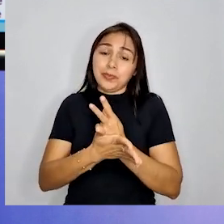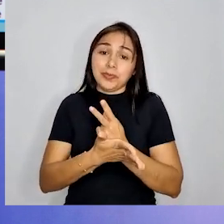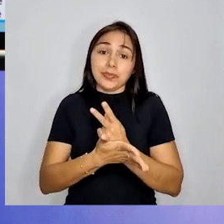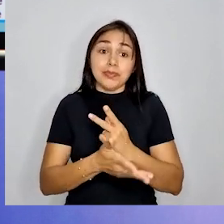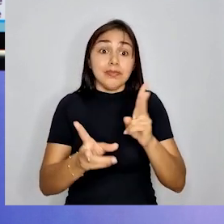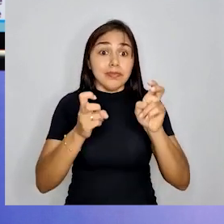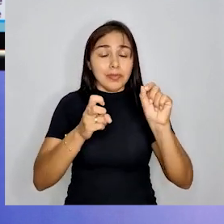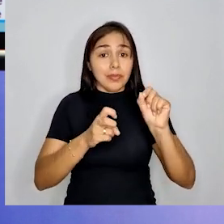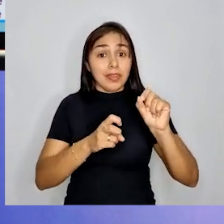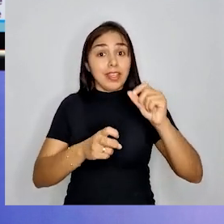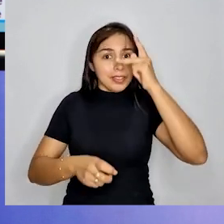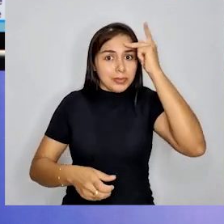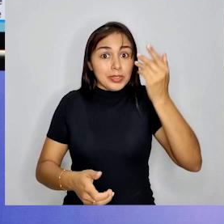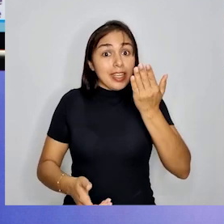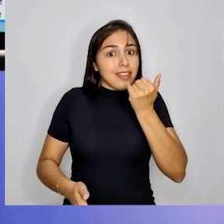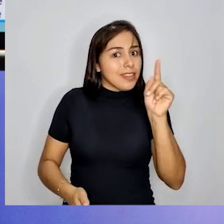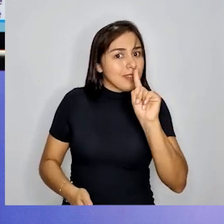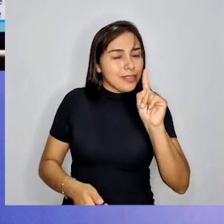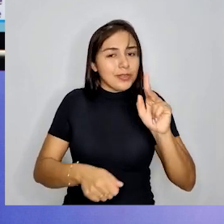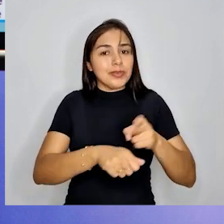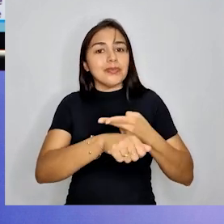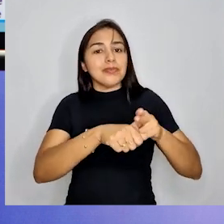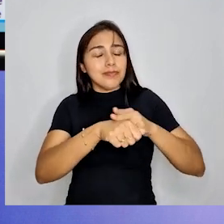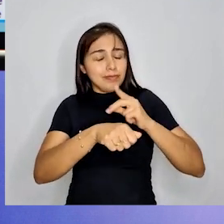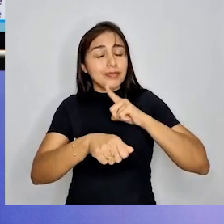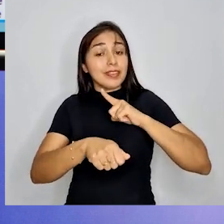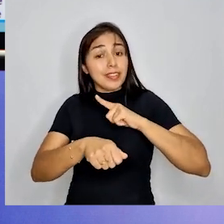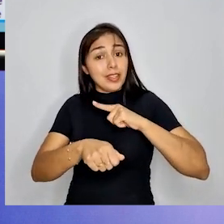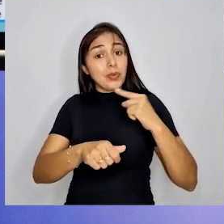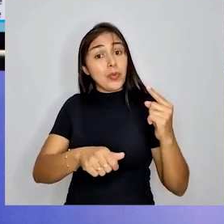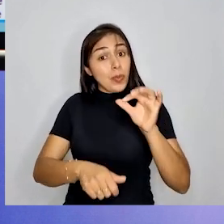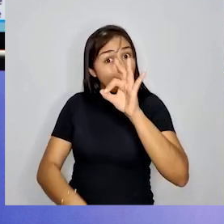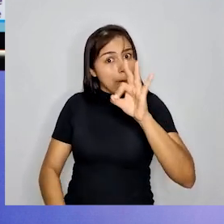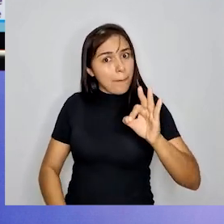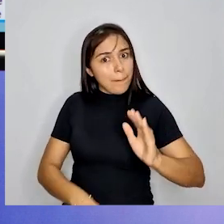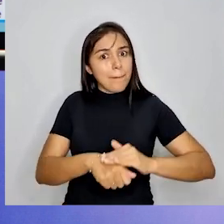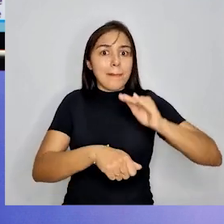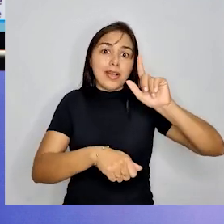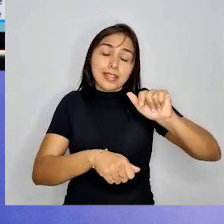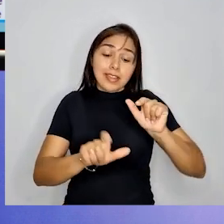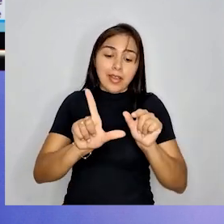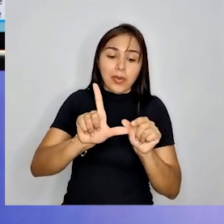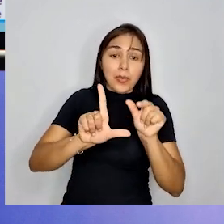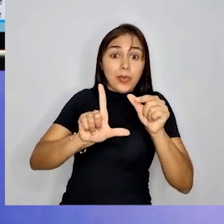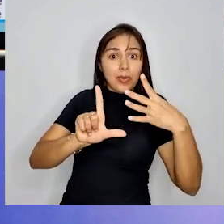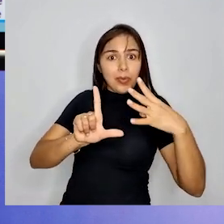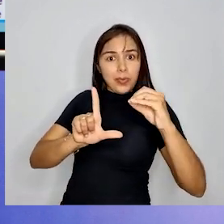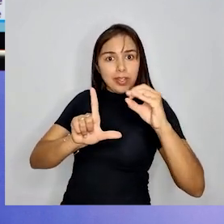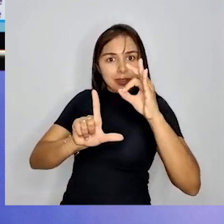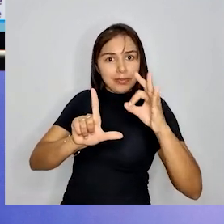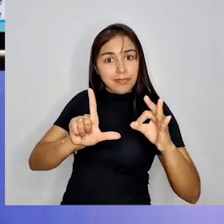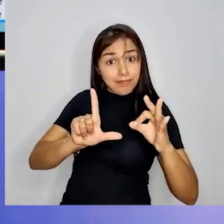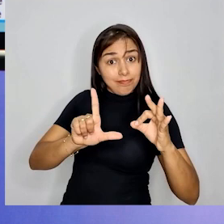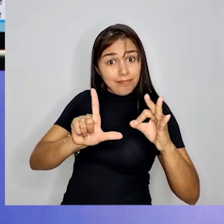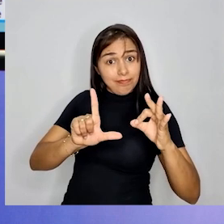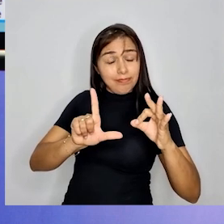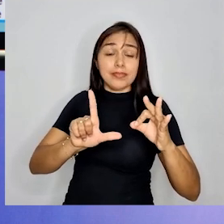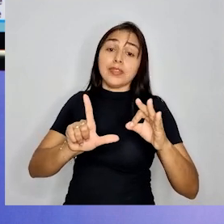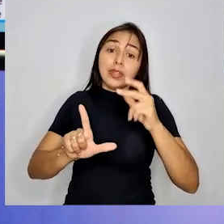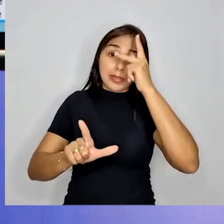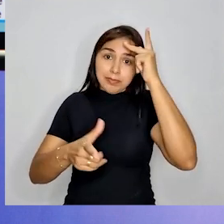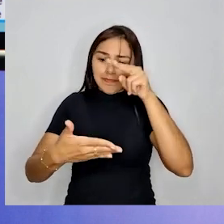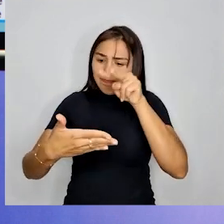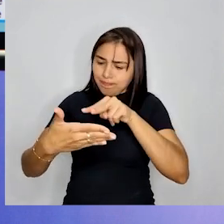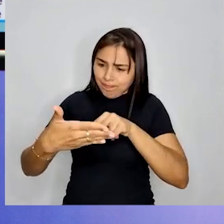que tá com uma porcentagem maior então sim levaria sim a confundir né Olha só sim